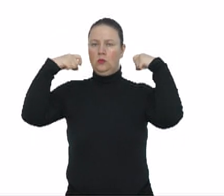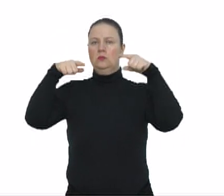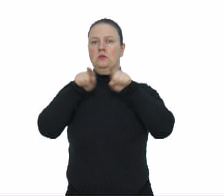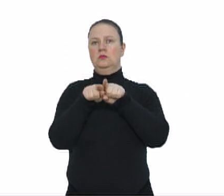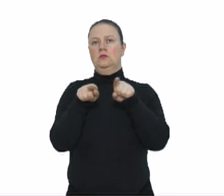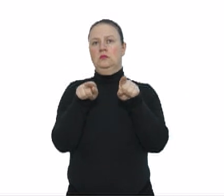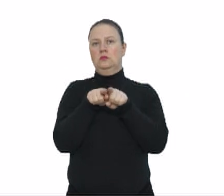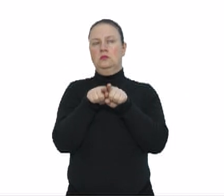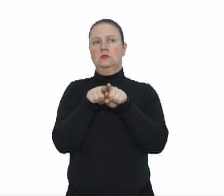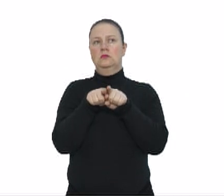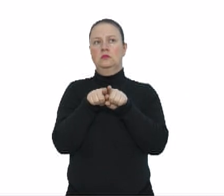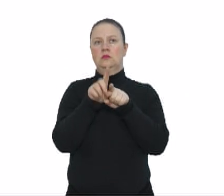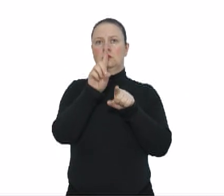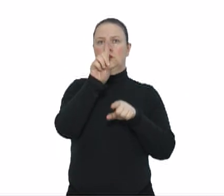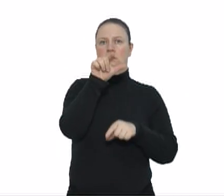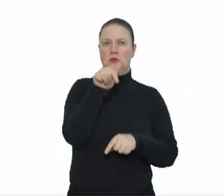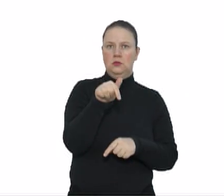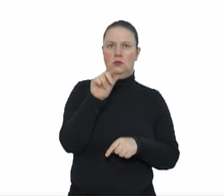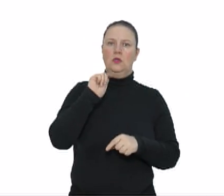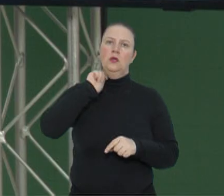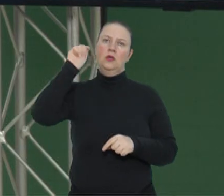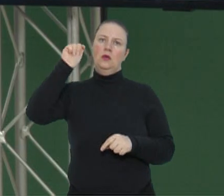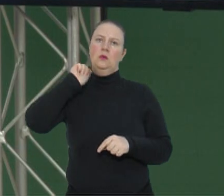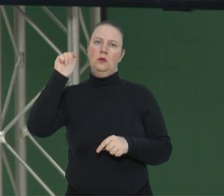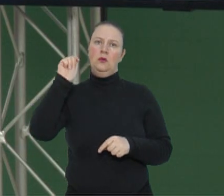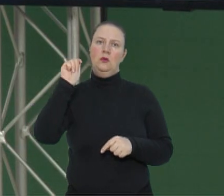el 17 de abril de